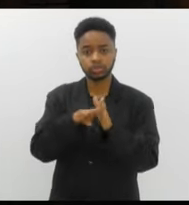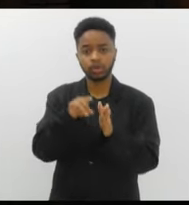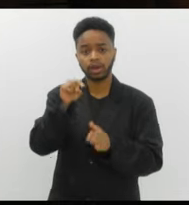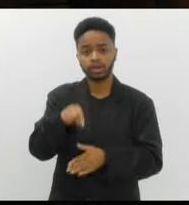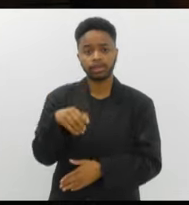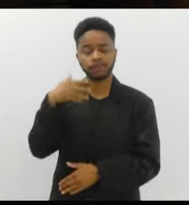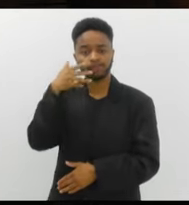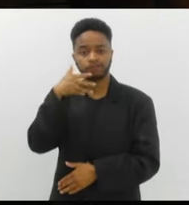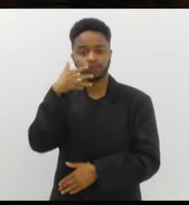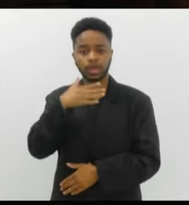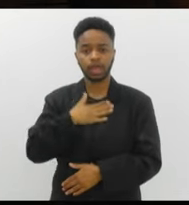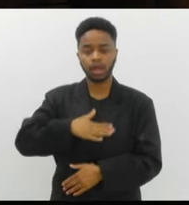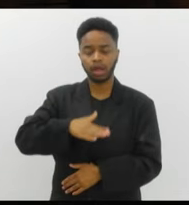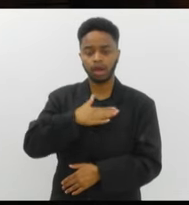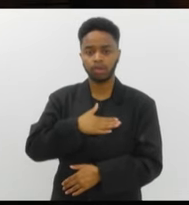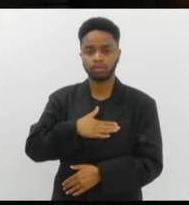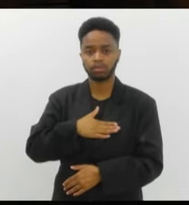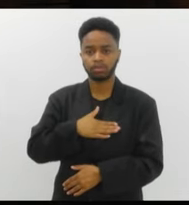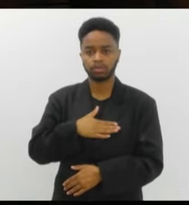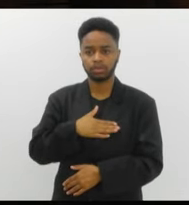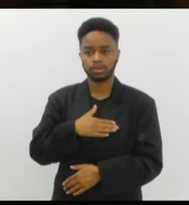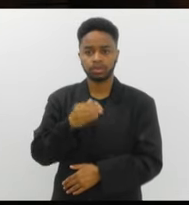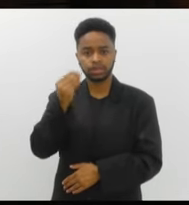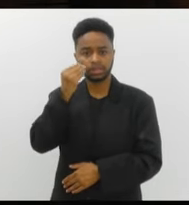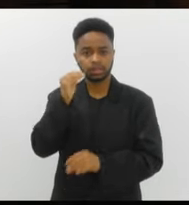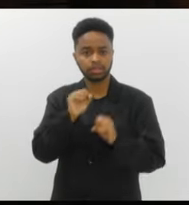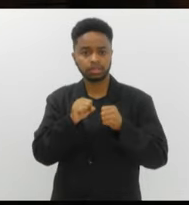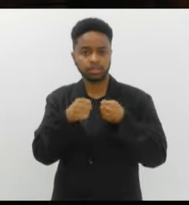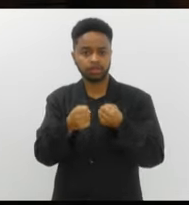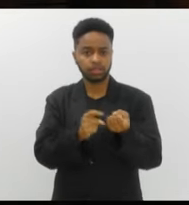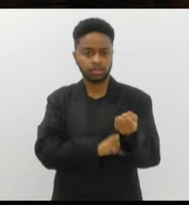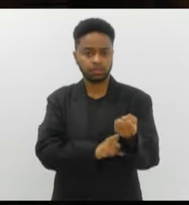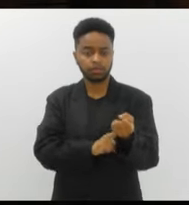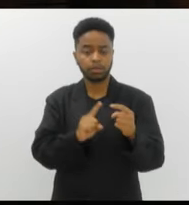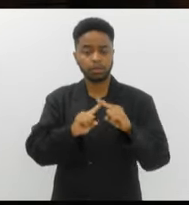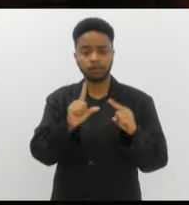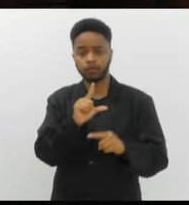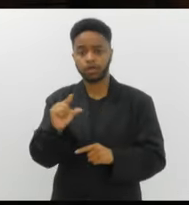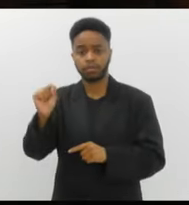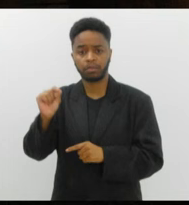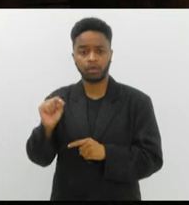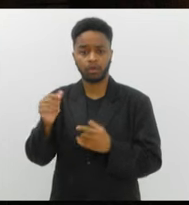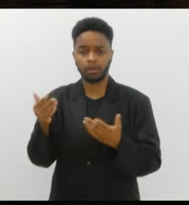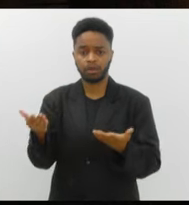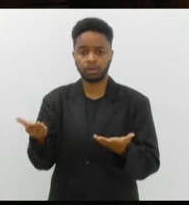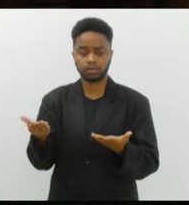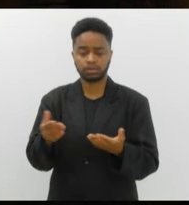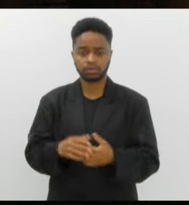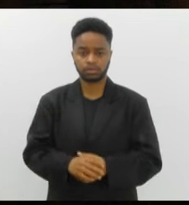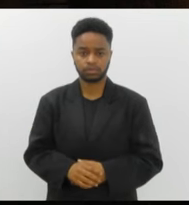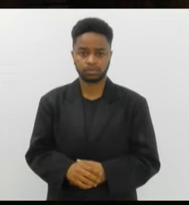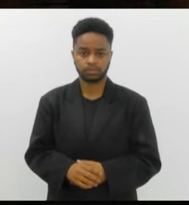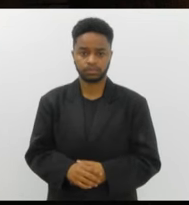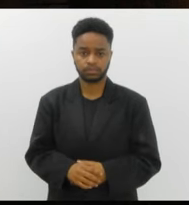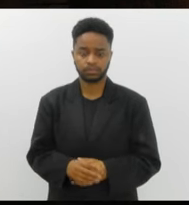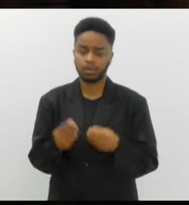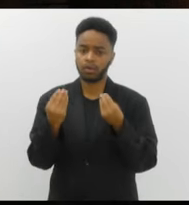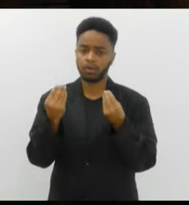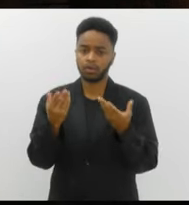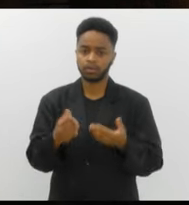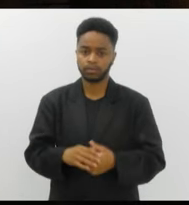falou mansinho, tentou defender o nervosinho e saiu pela porta dos fundos, pô. Que